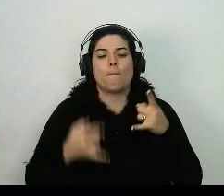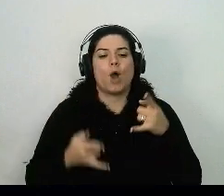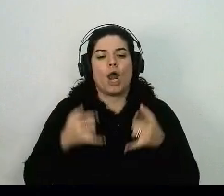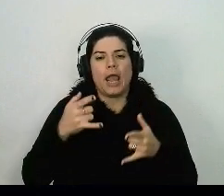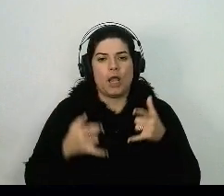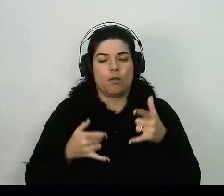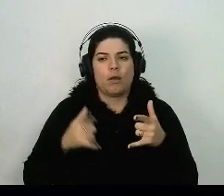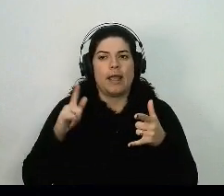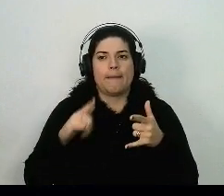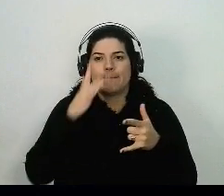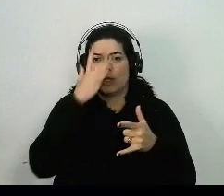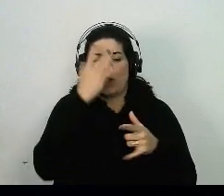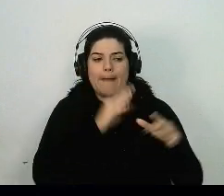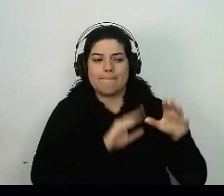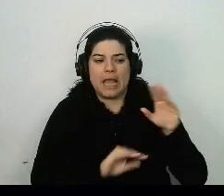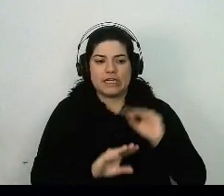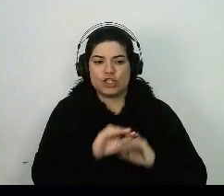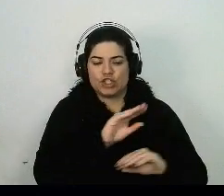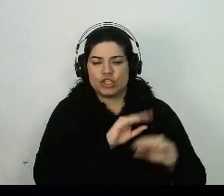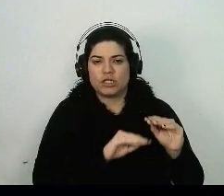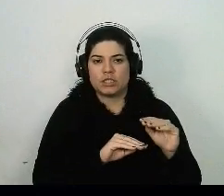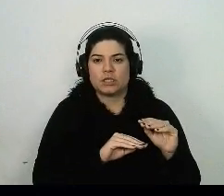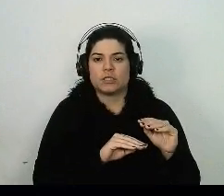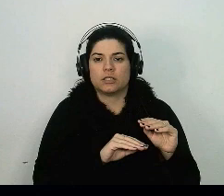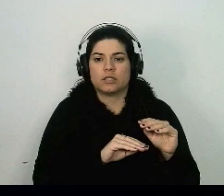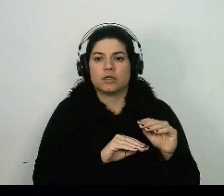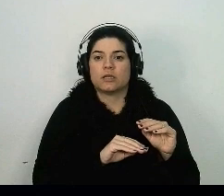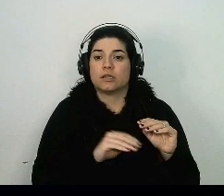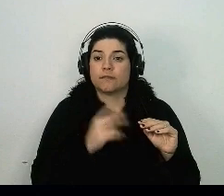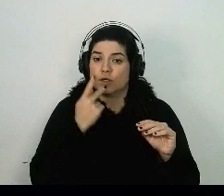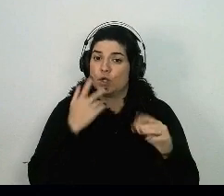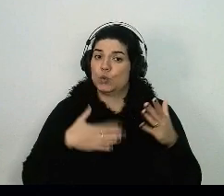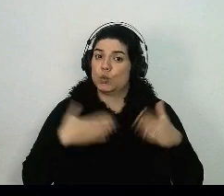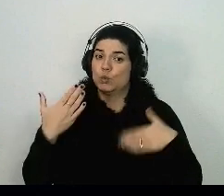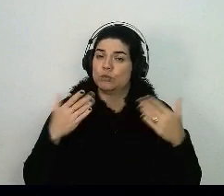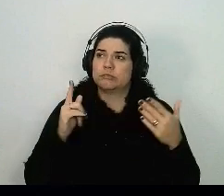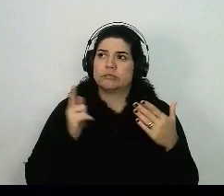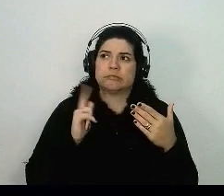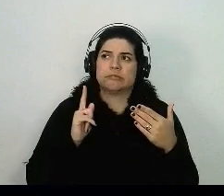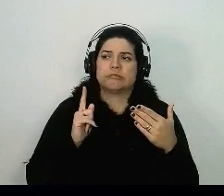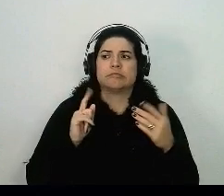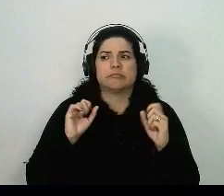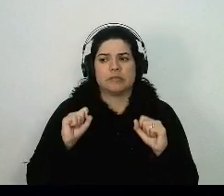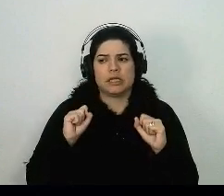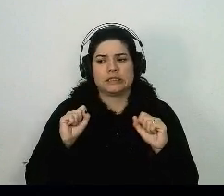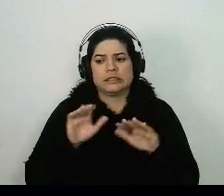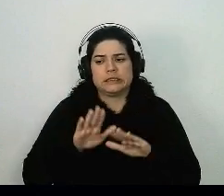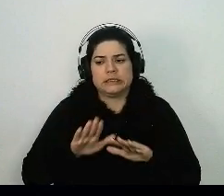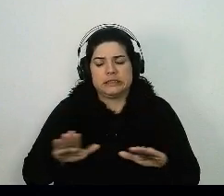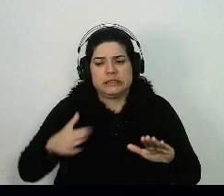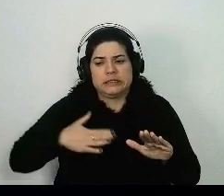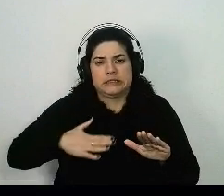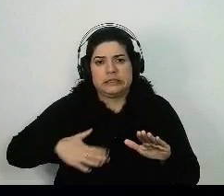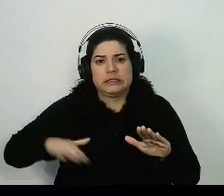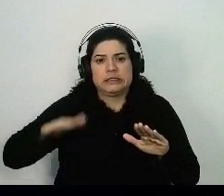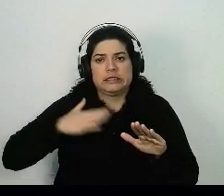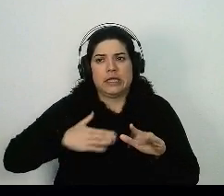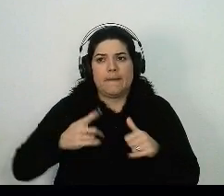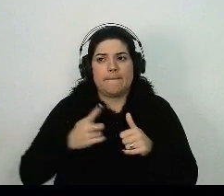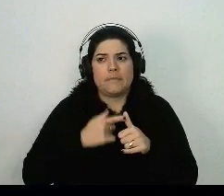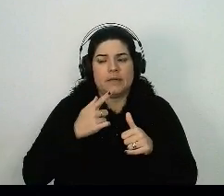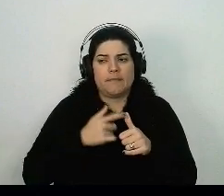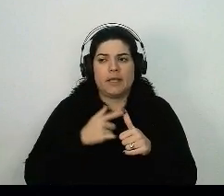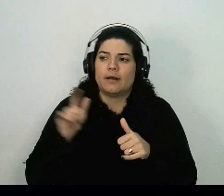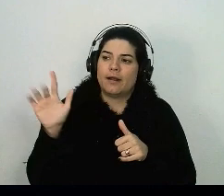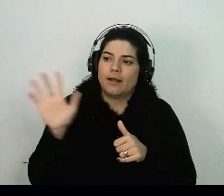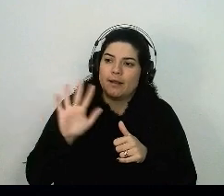para mexer, né? E visse, não, isso aqui assusta, eu não posso dar um jump scare no cara, ele tem que virar devagar, ele tem que, tipo, antes acenar,